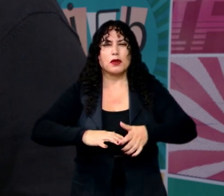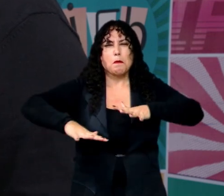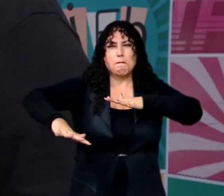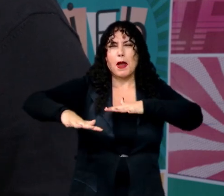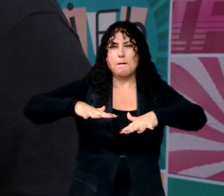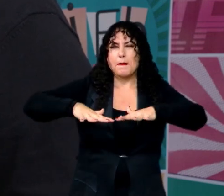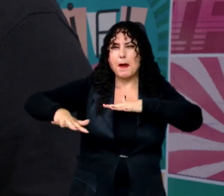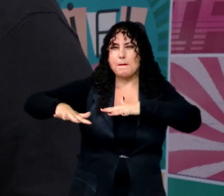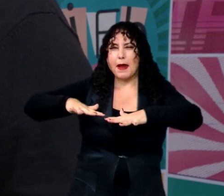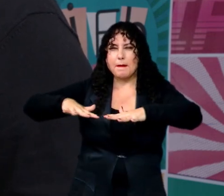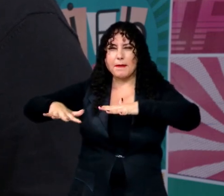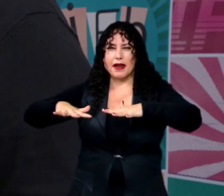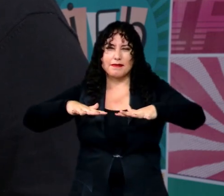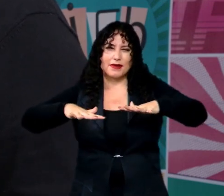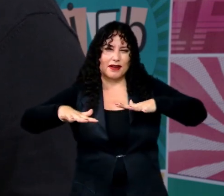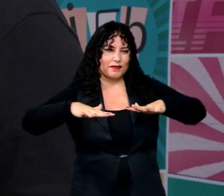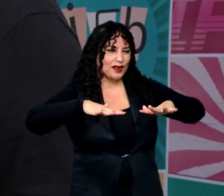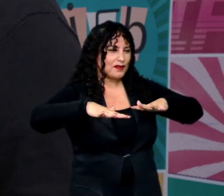mover...